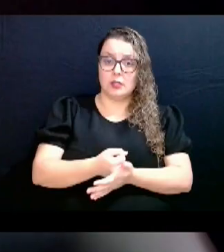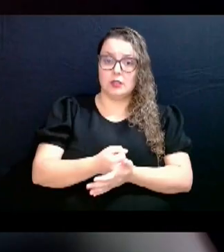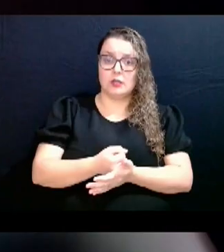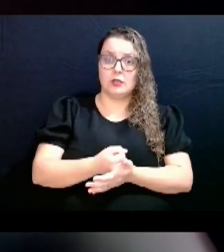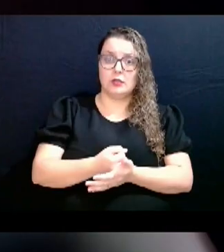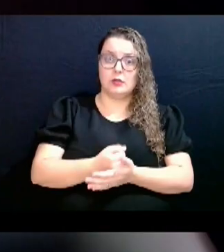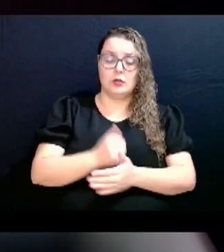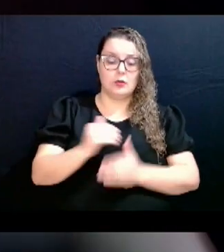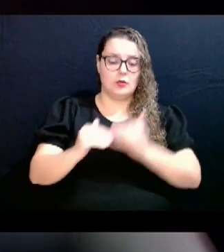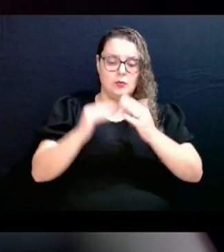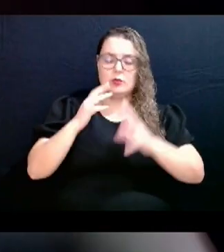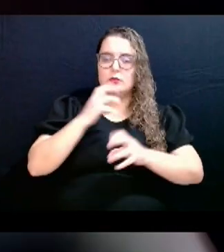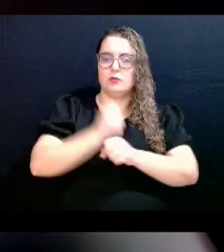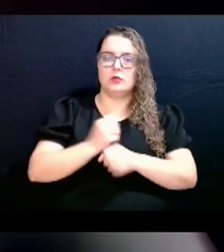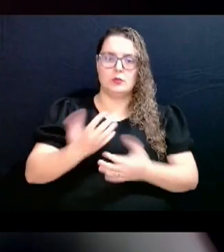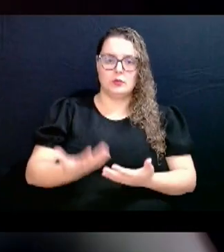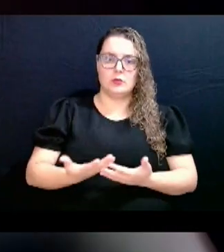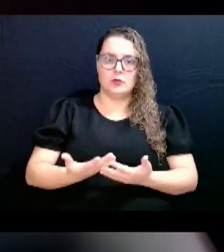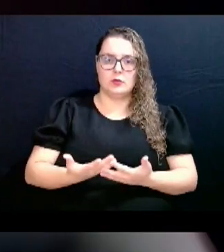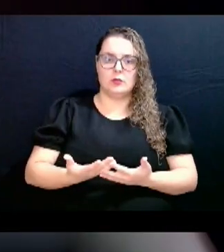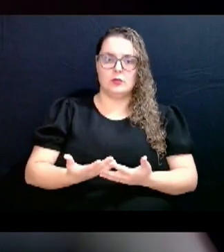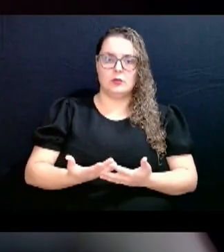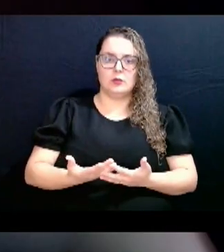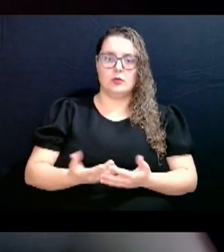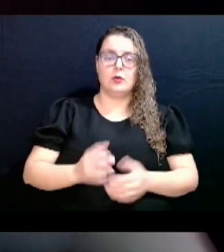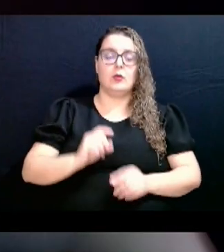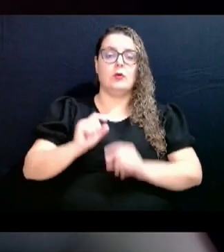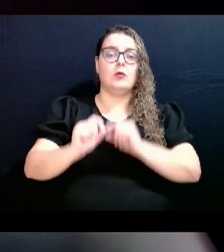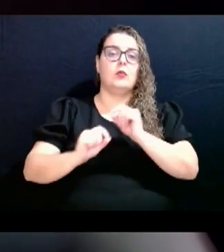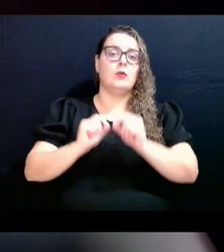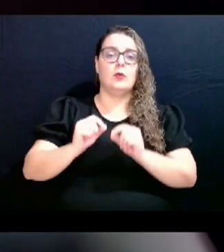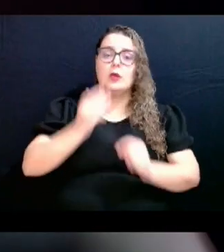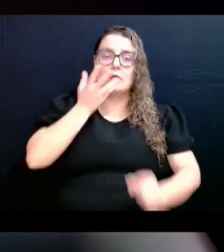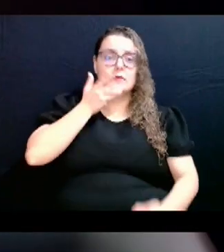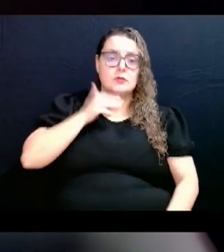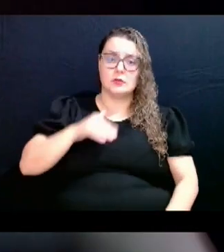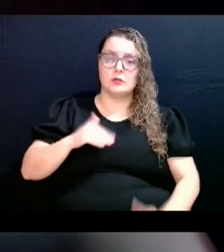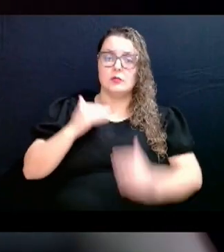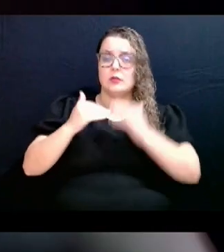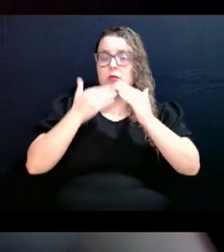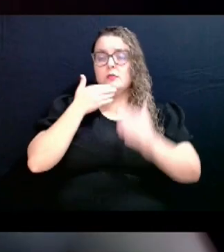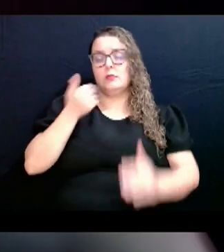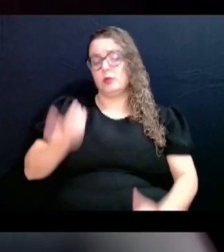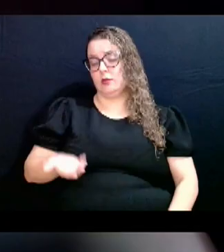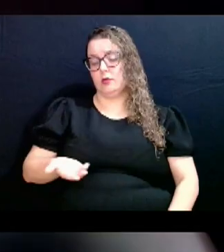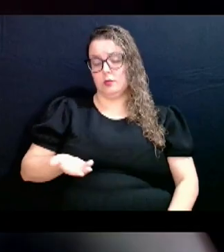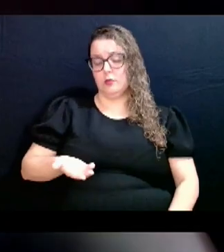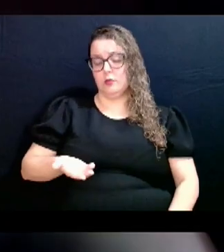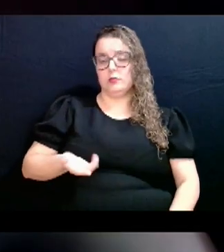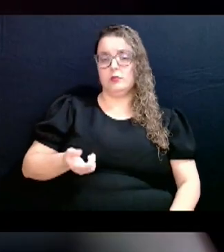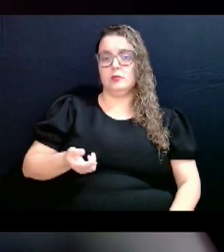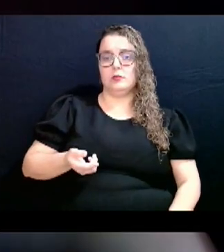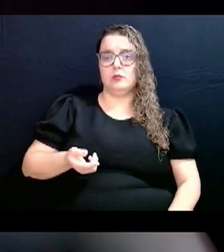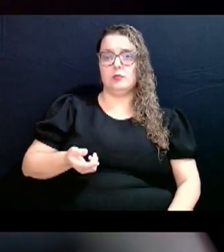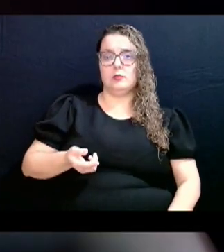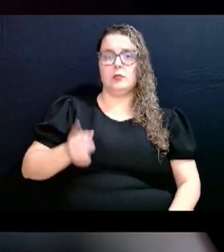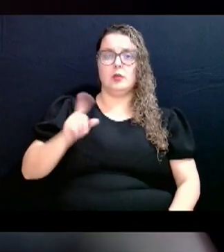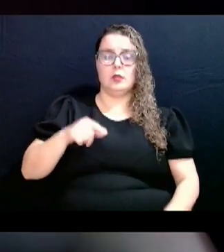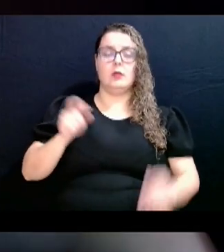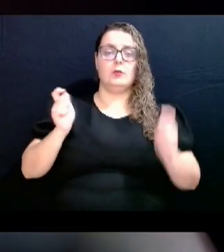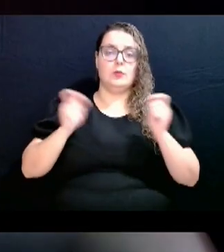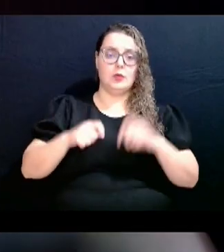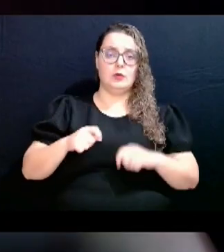desenvolvimento, com quem essa criança vai se desenvolver melhor. E assim, é possível sim o emocional